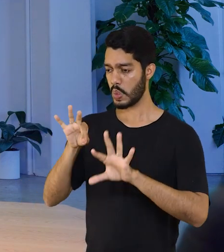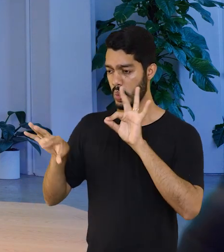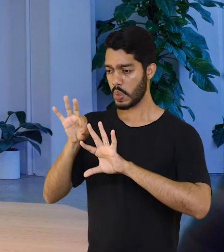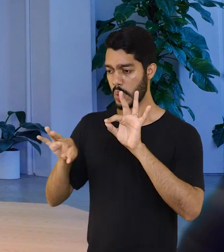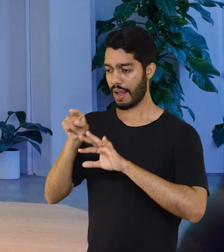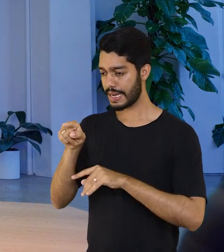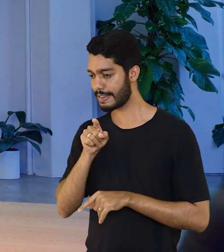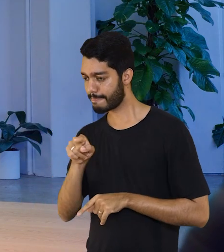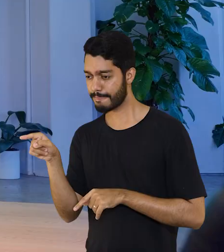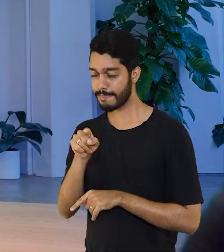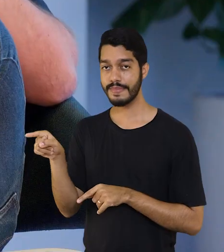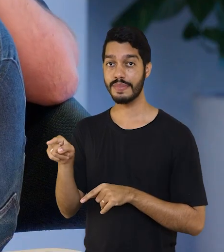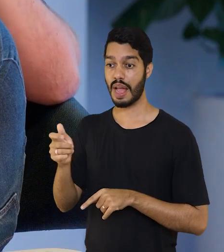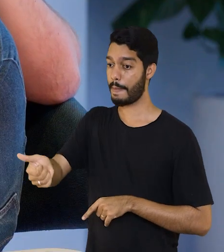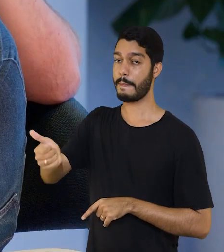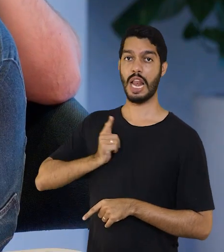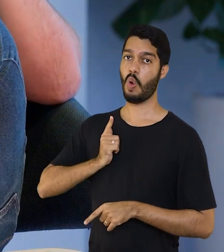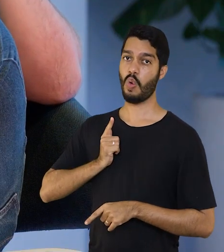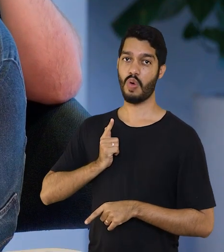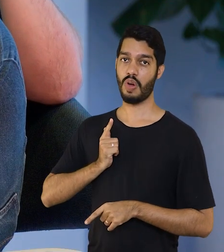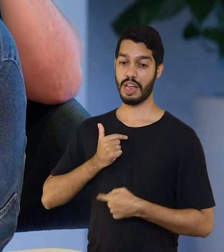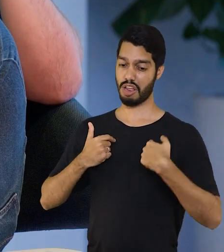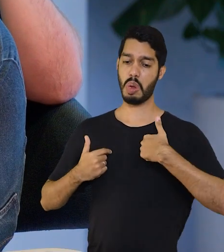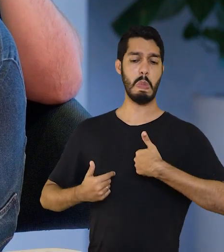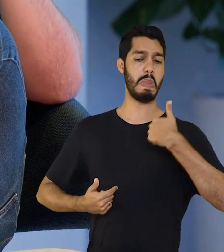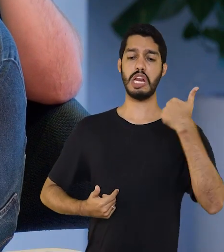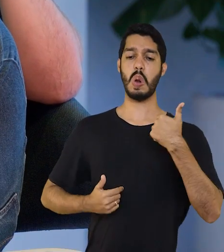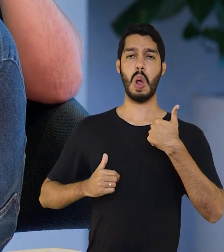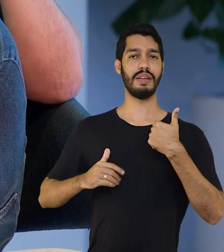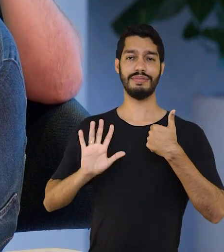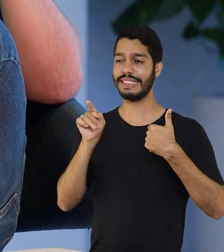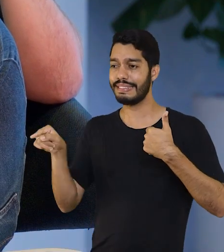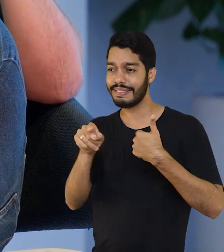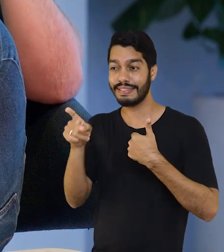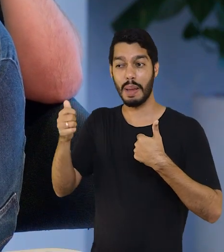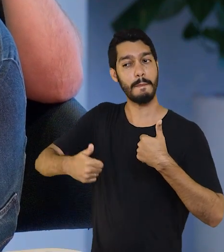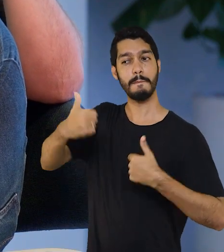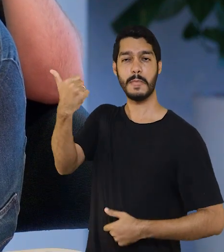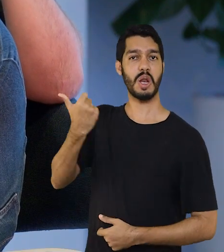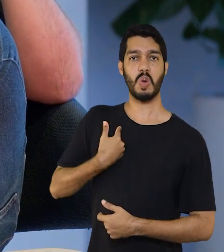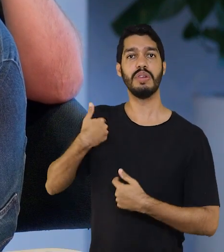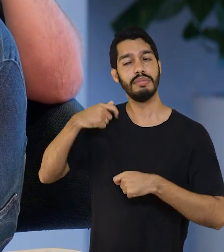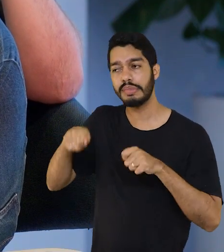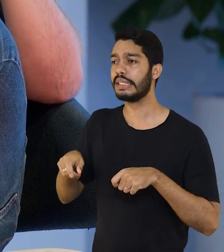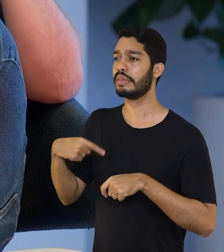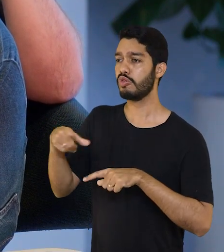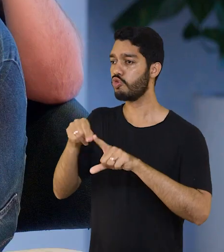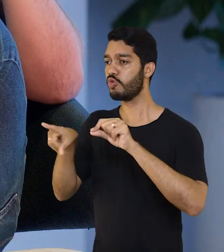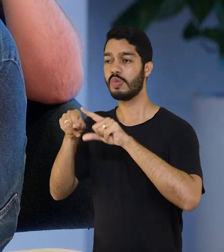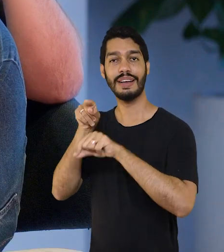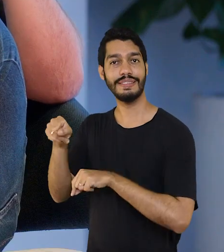time brilhante muito melhor do que eu. E fazer pessoas se inspirarem nesse sonho maluco